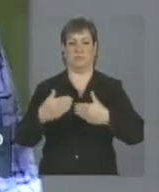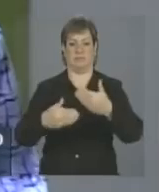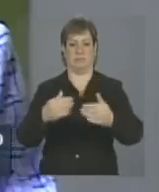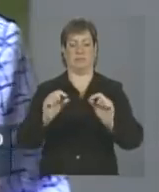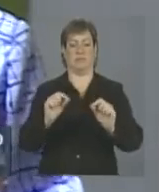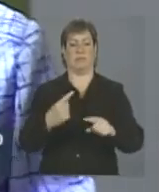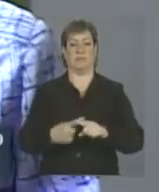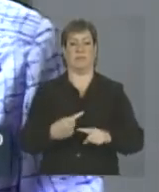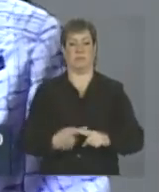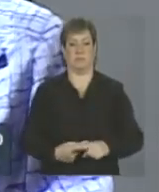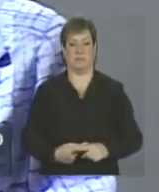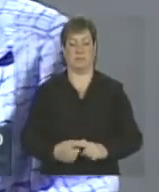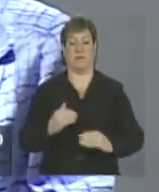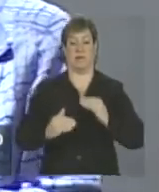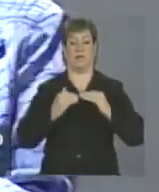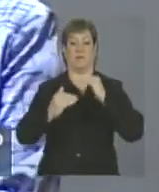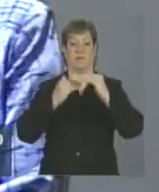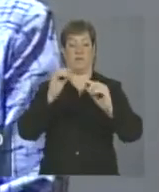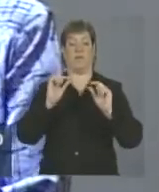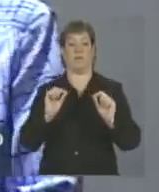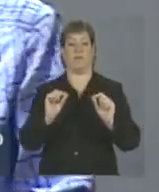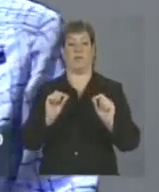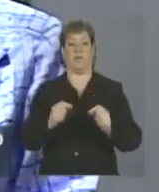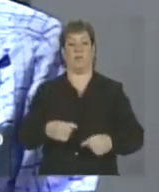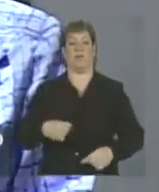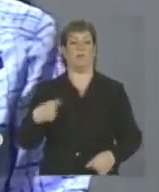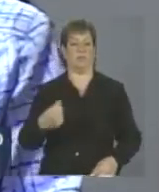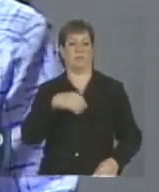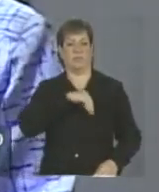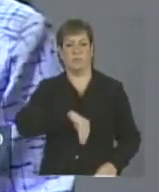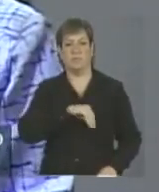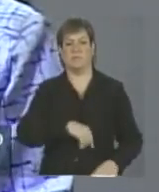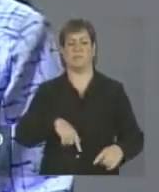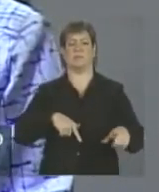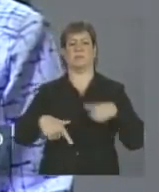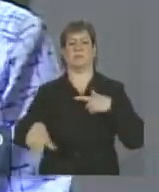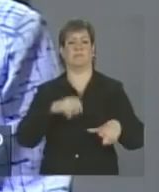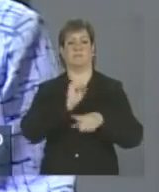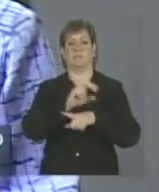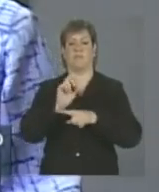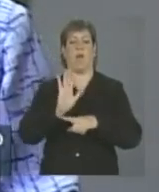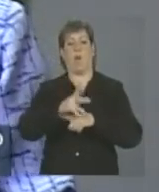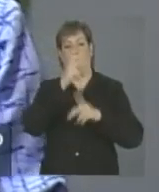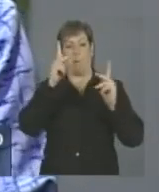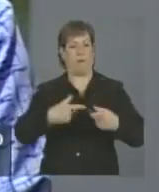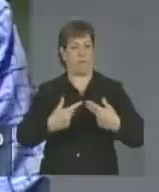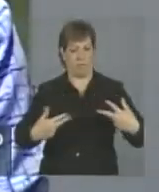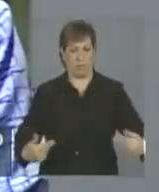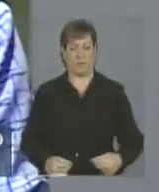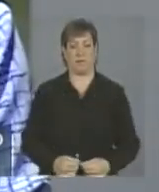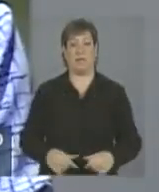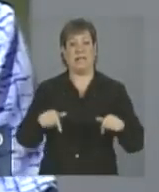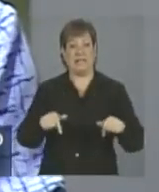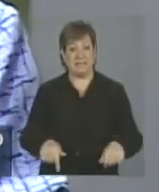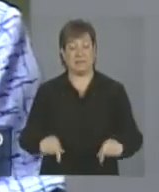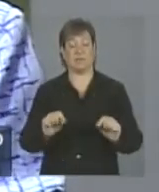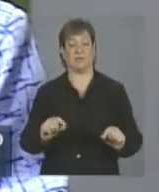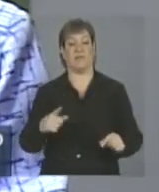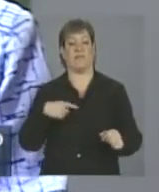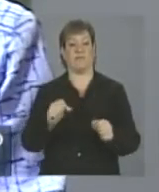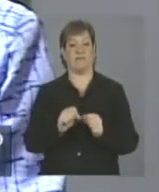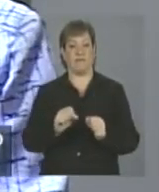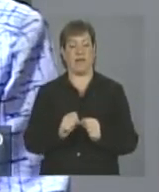através do processo de desenvolvimento que distribuiu renda, que abriu oportunidades para o nosso povo, dá uma dimensão